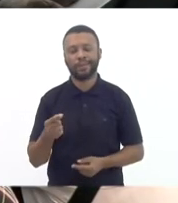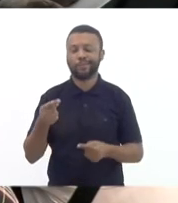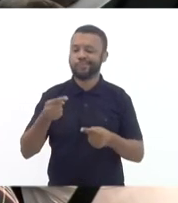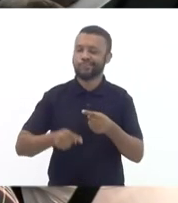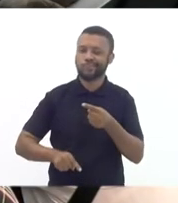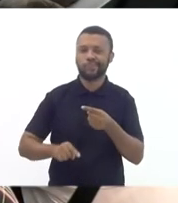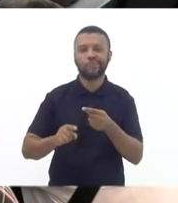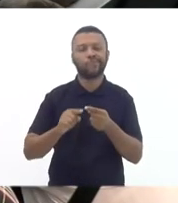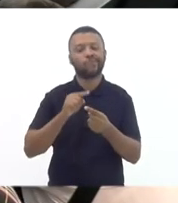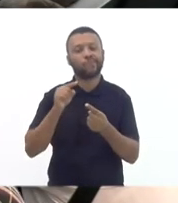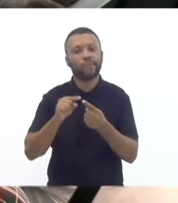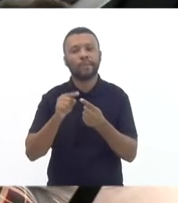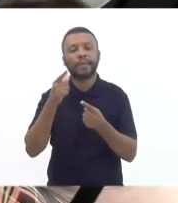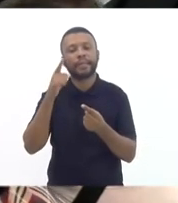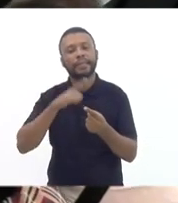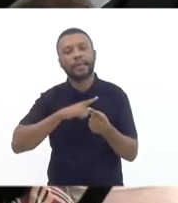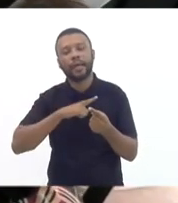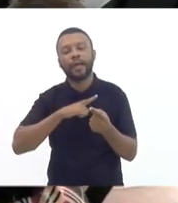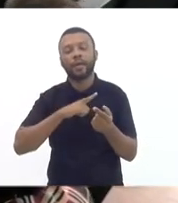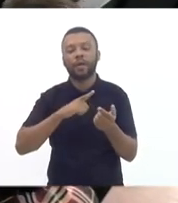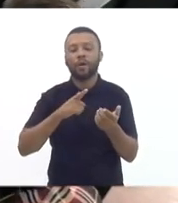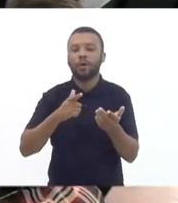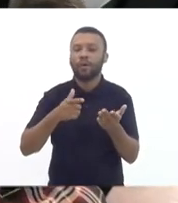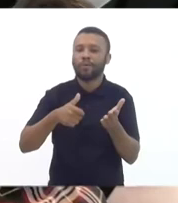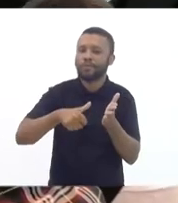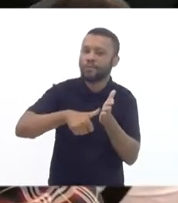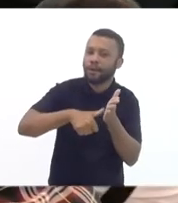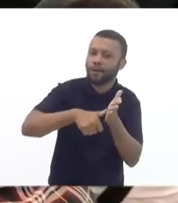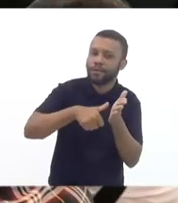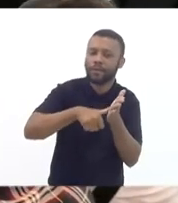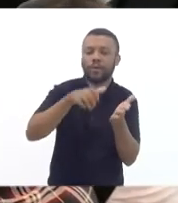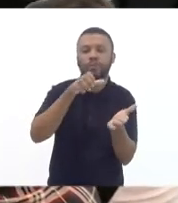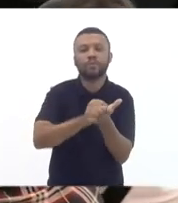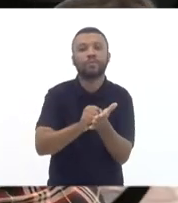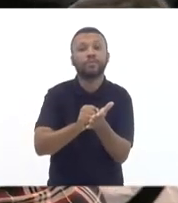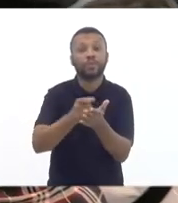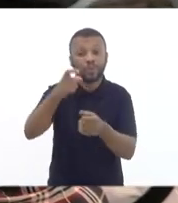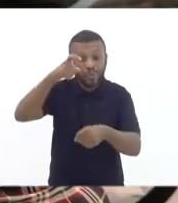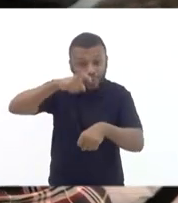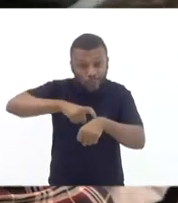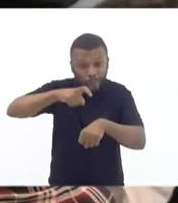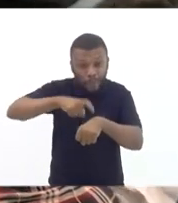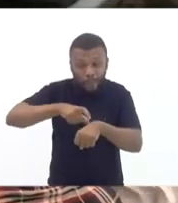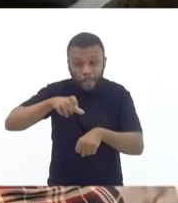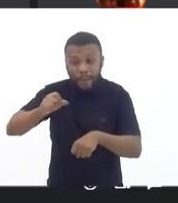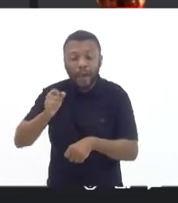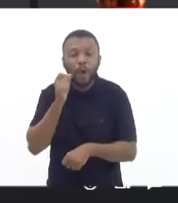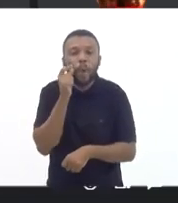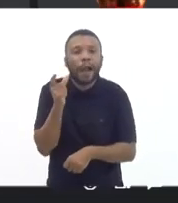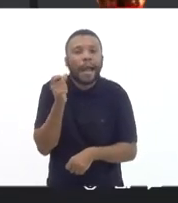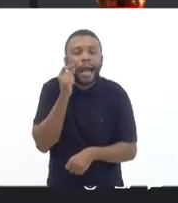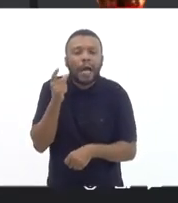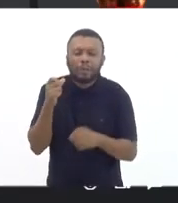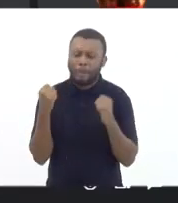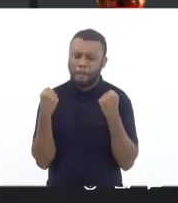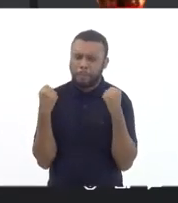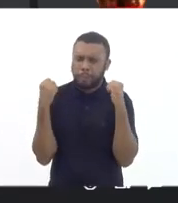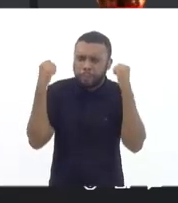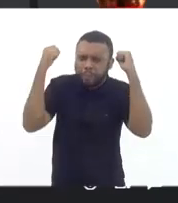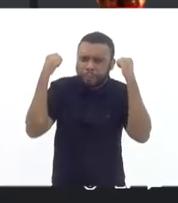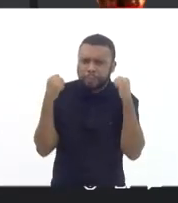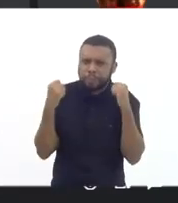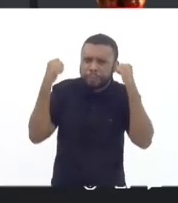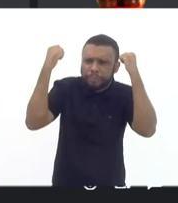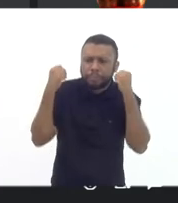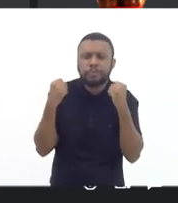um registro. Como eu vou pegar um gato feral e ficar segurando na frente de um guichê